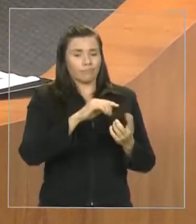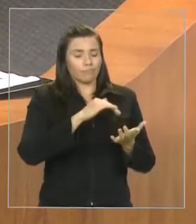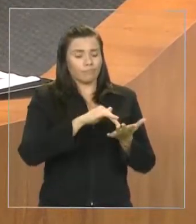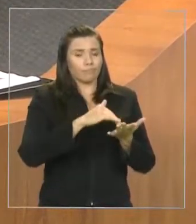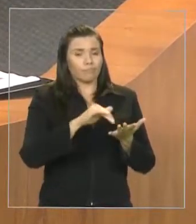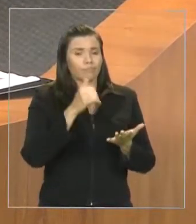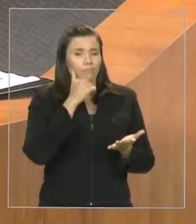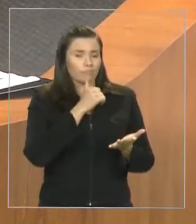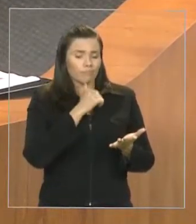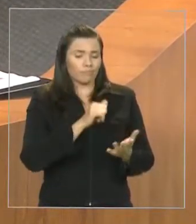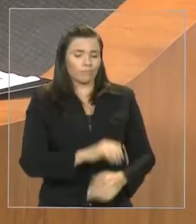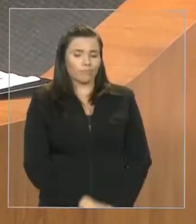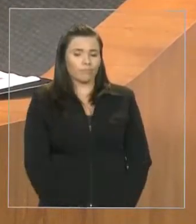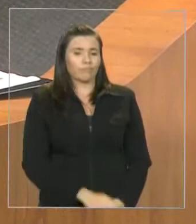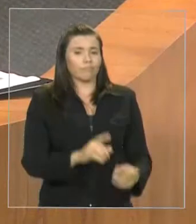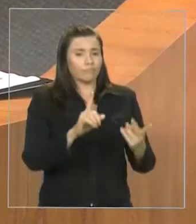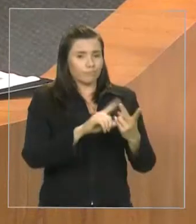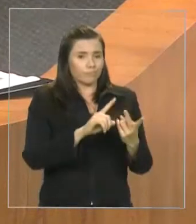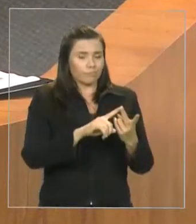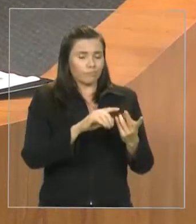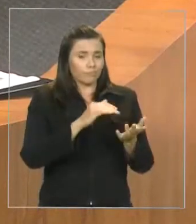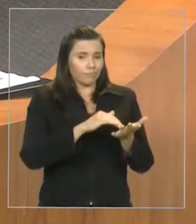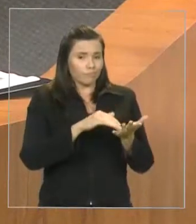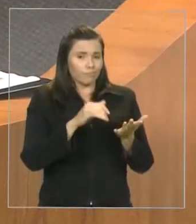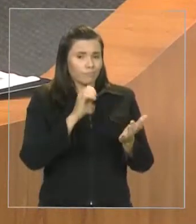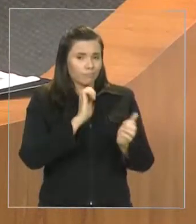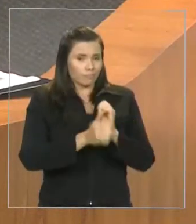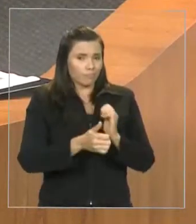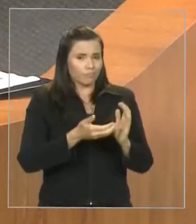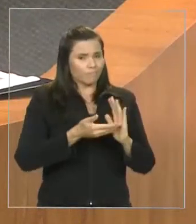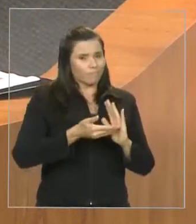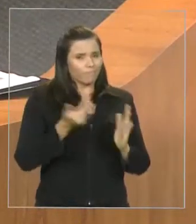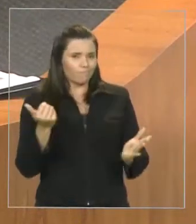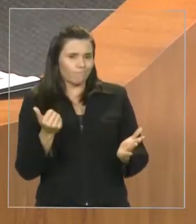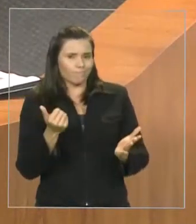Mas aumentaram o orçamento da Secretaria de Comunicação.